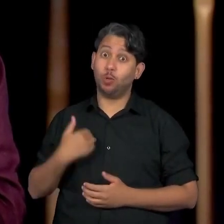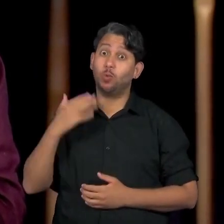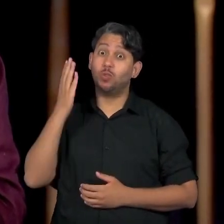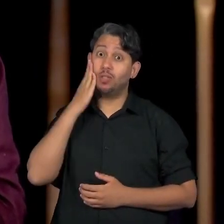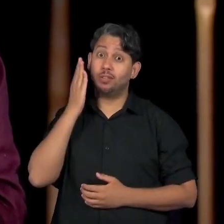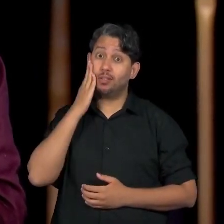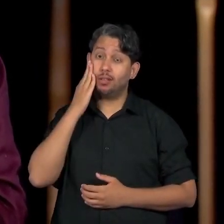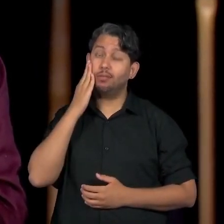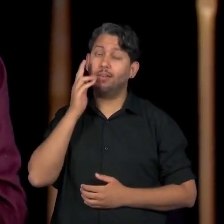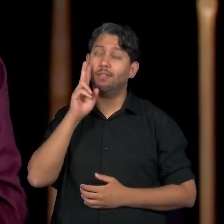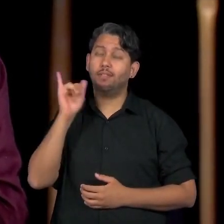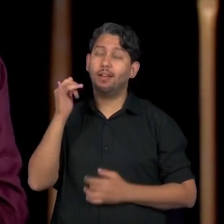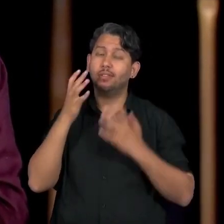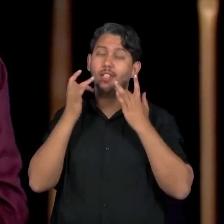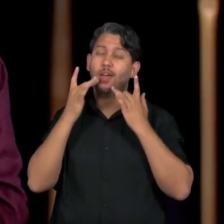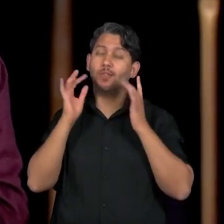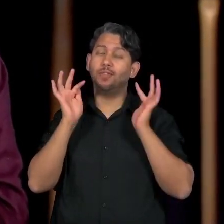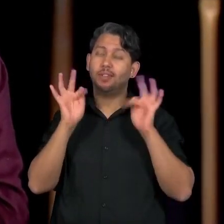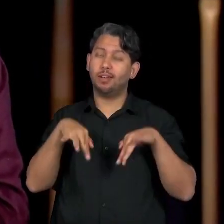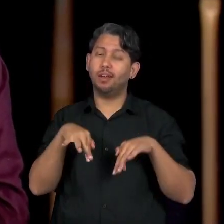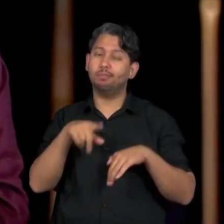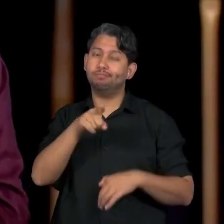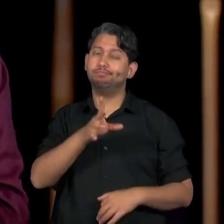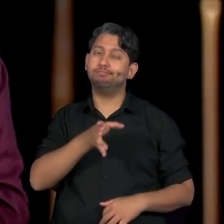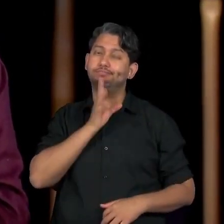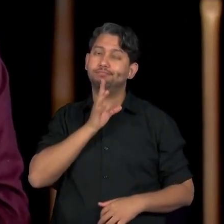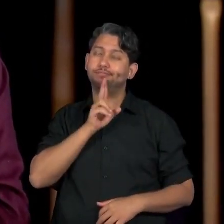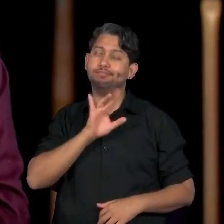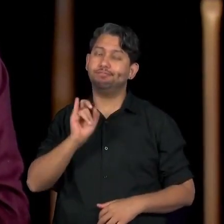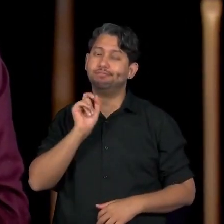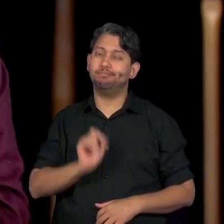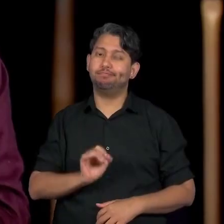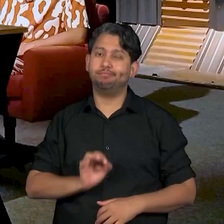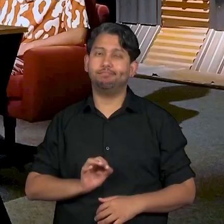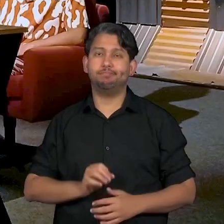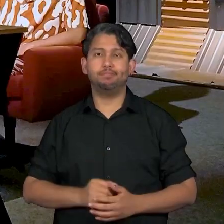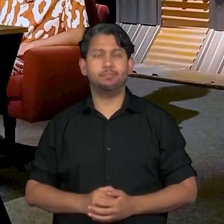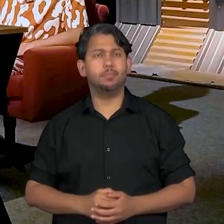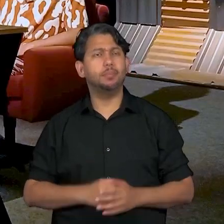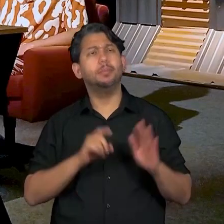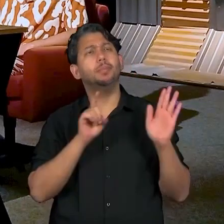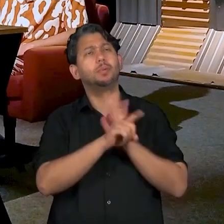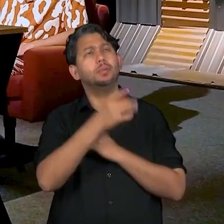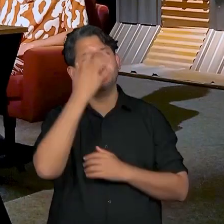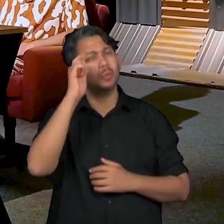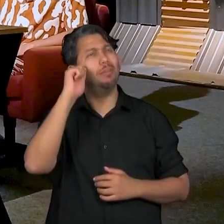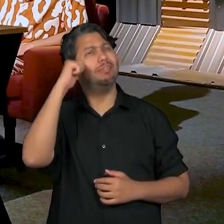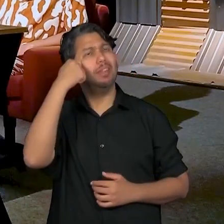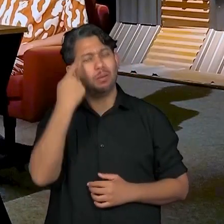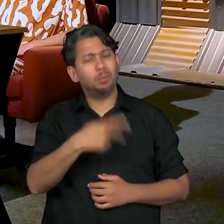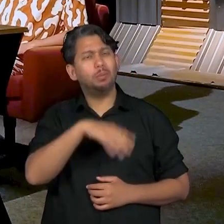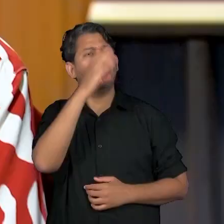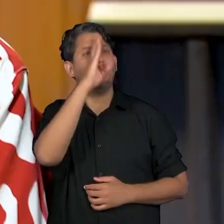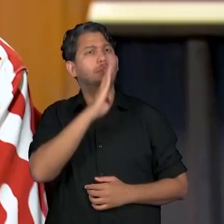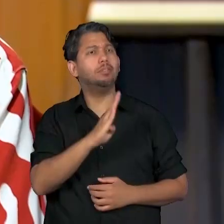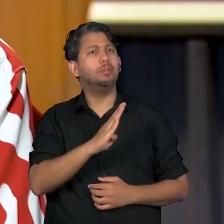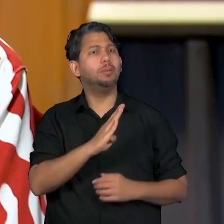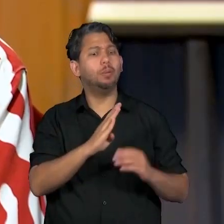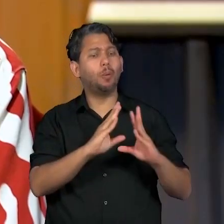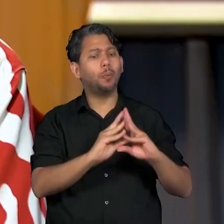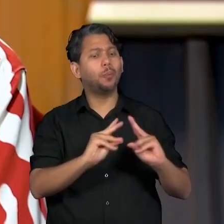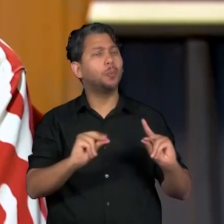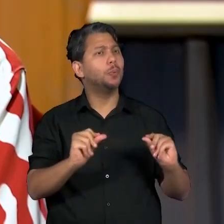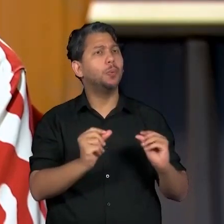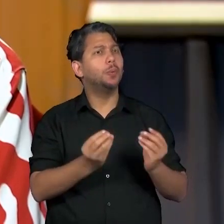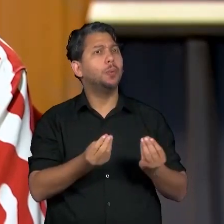peça Ô Cleiton como tem acabado a vida do negro no Brasil na maioria das